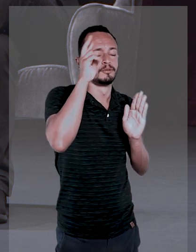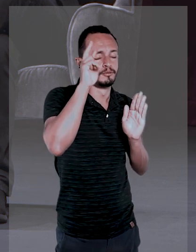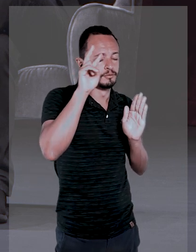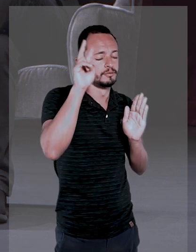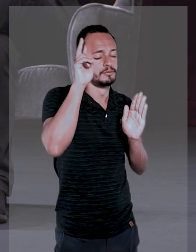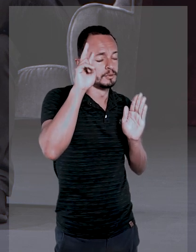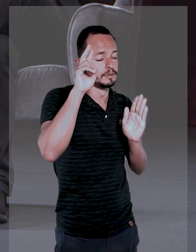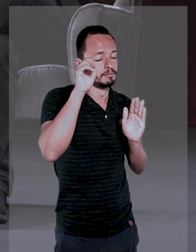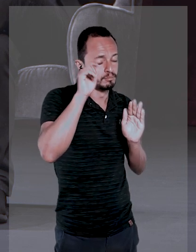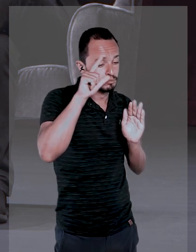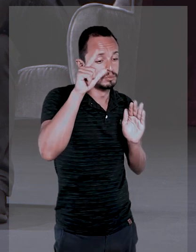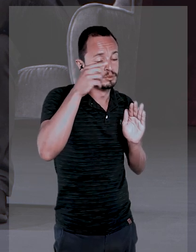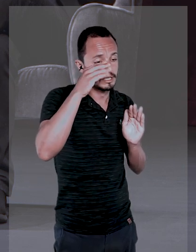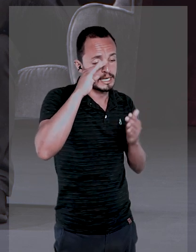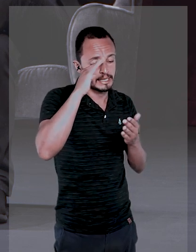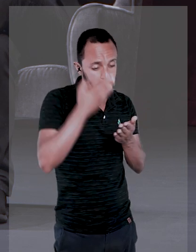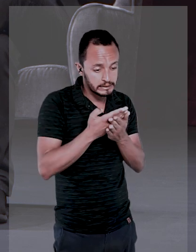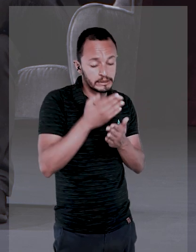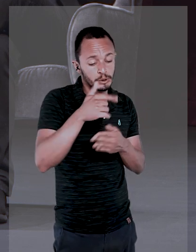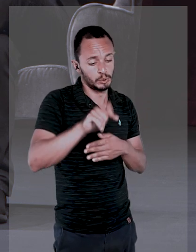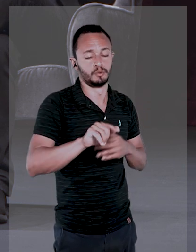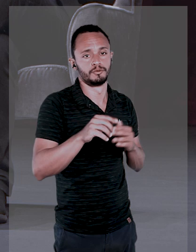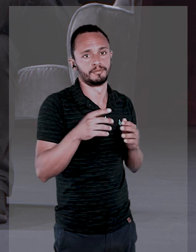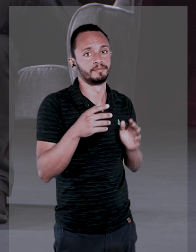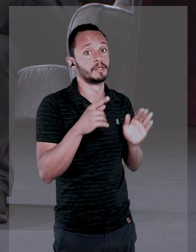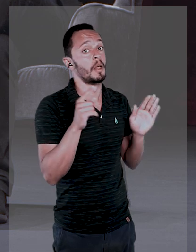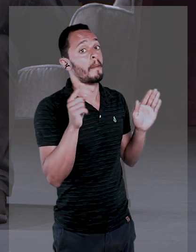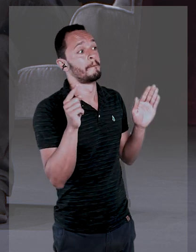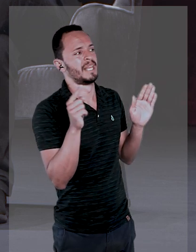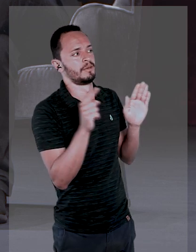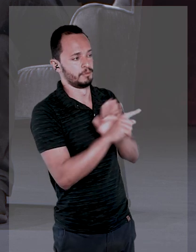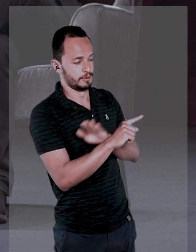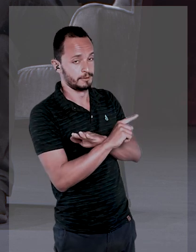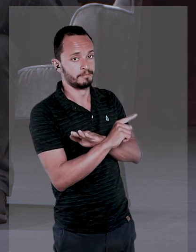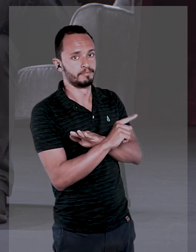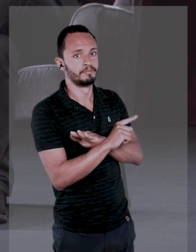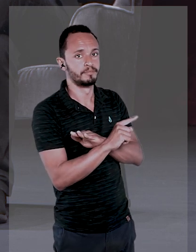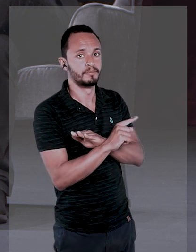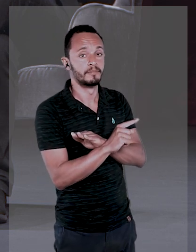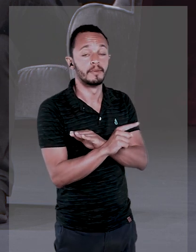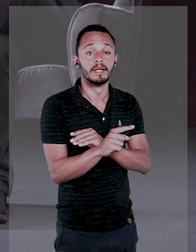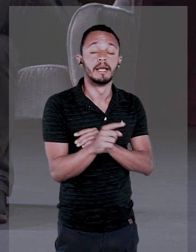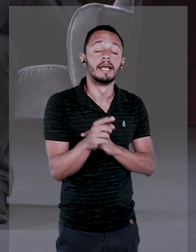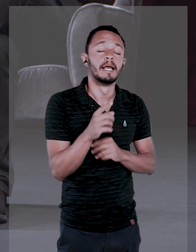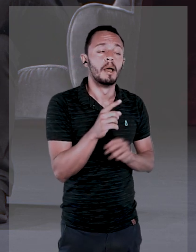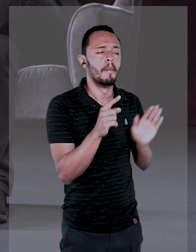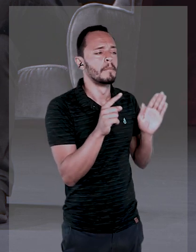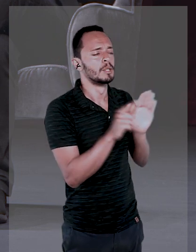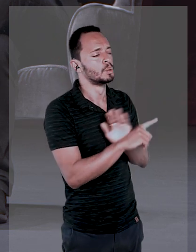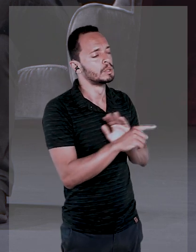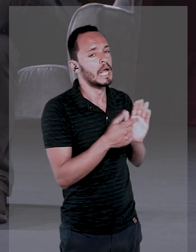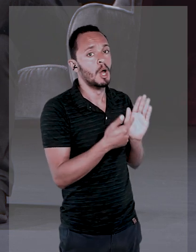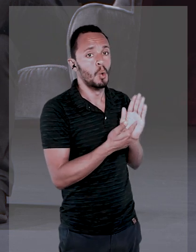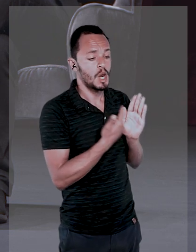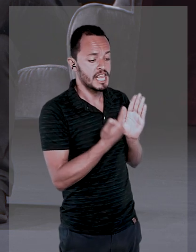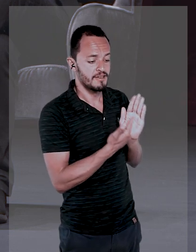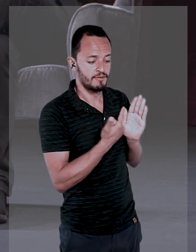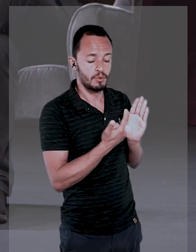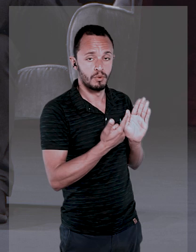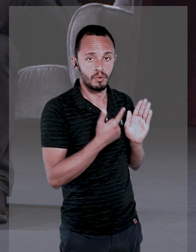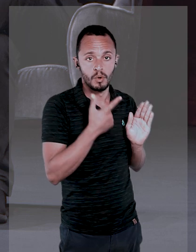acreditar, sabe, assim, em algumas coisas. Então, muito obrigado, sabe? Obrigado. E segunda pergunta é se algum